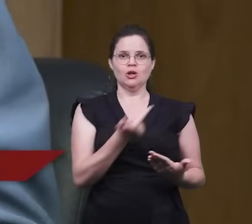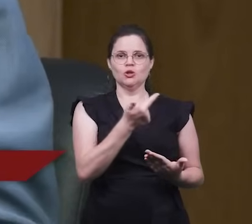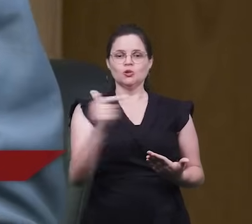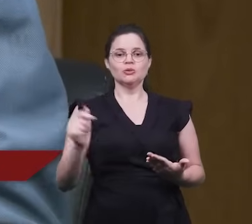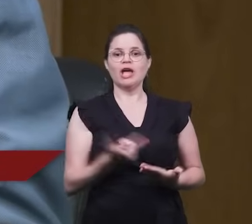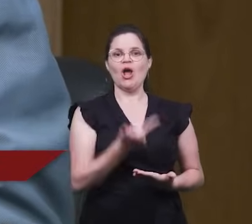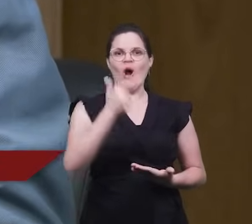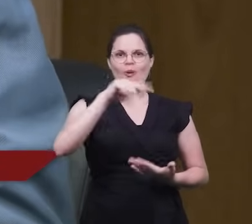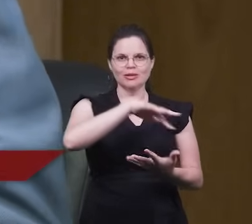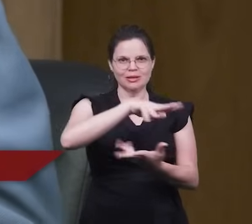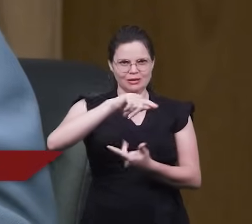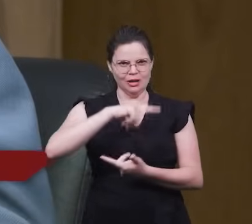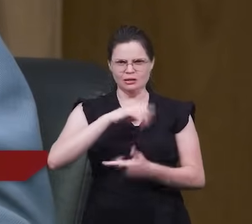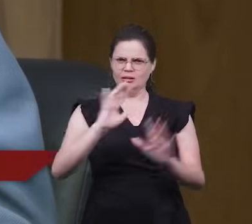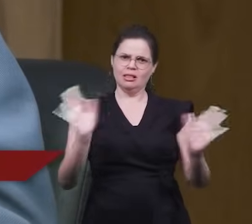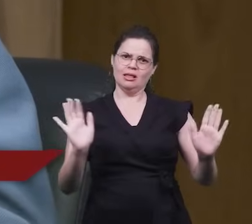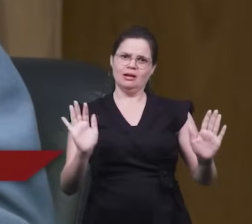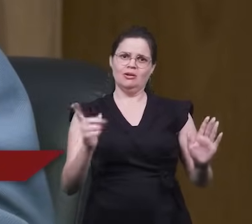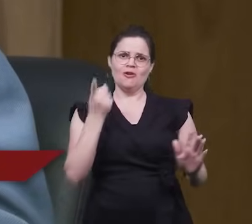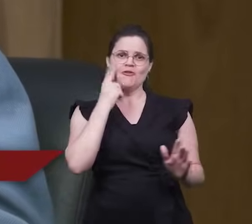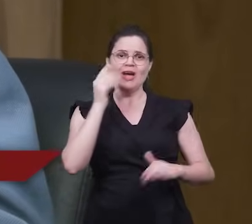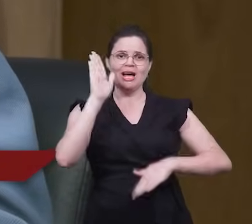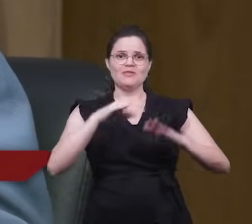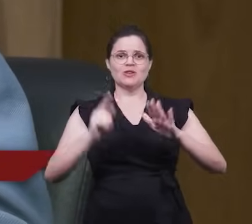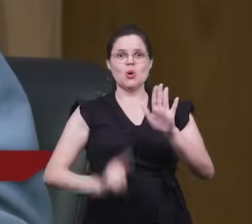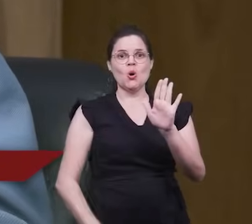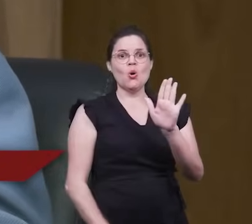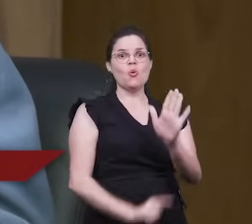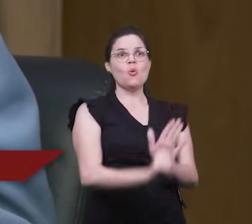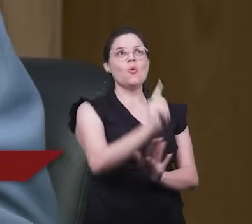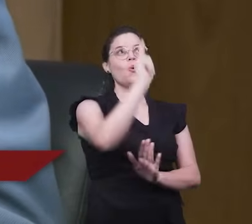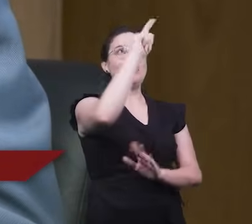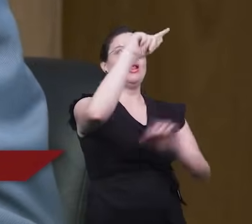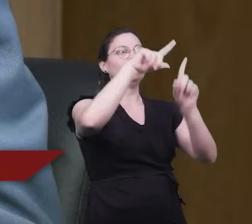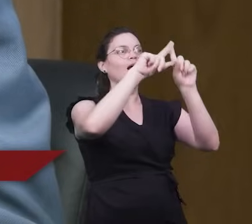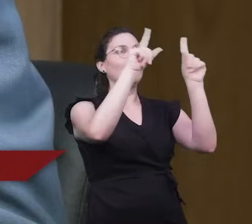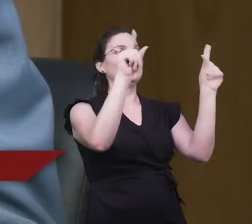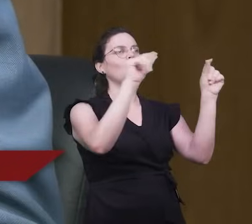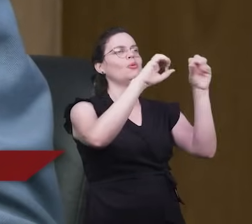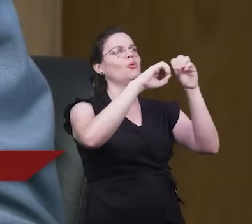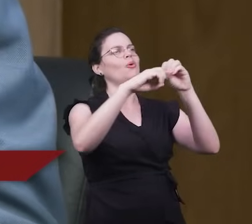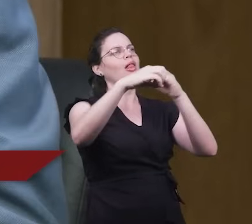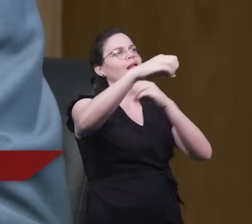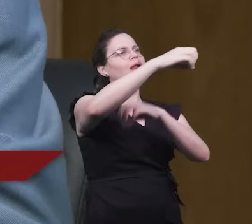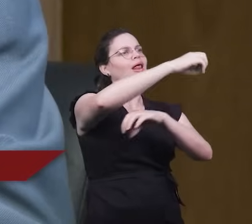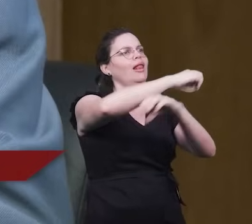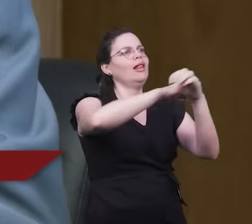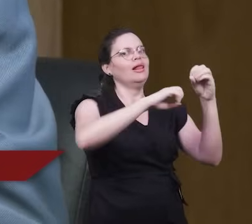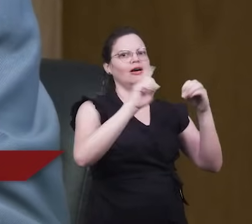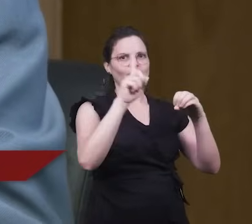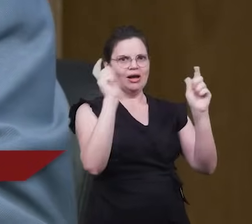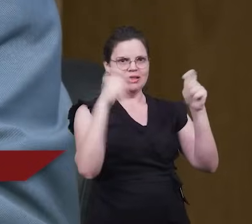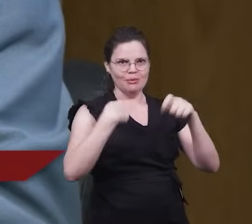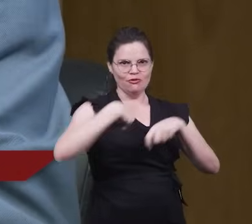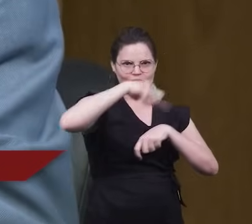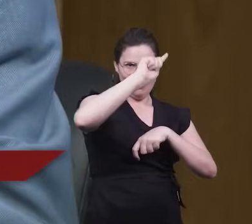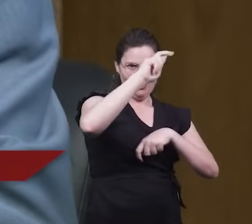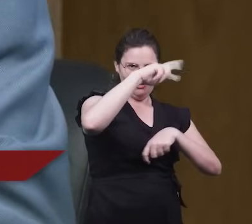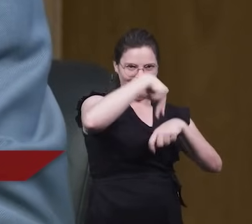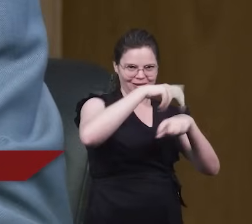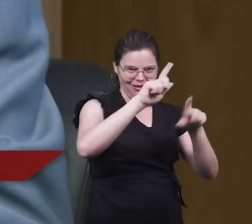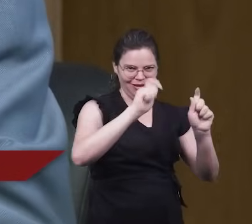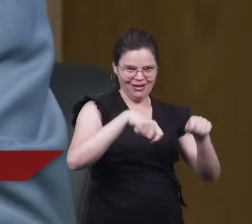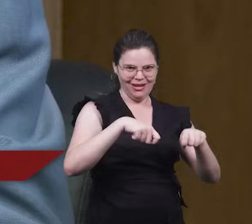para daqui a não sei quantos anos chegar lá em Saturno, não é? É Saturno. 5 anos, né? 5 anos. Então, aqui